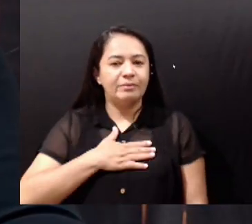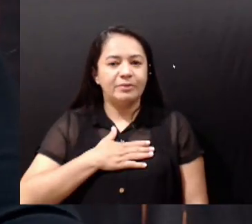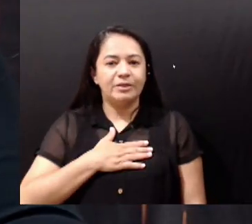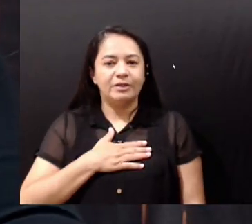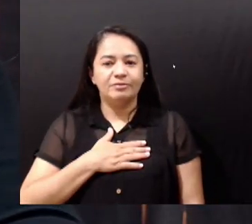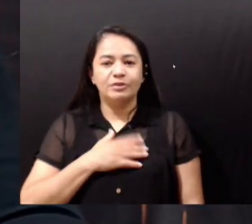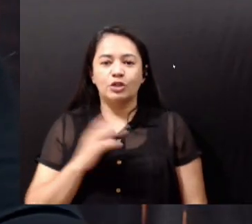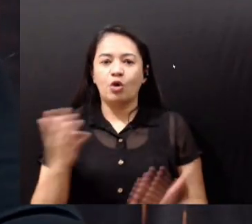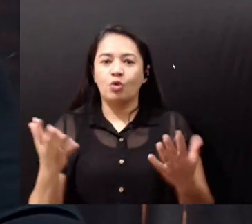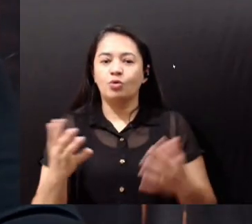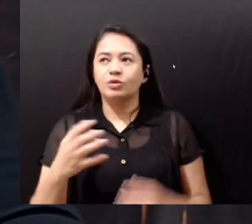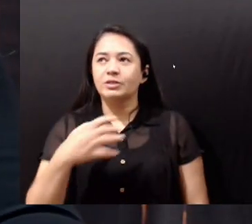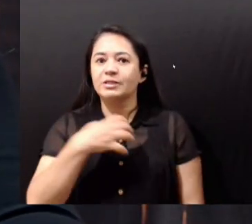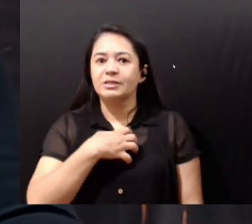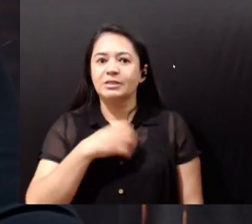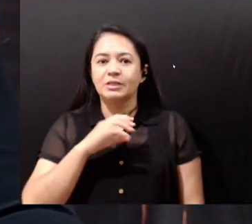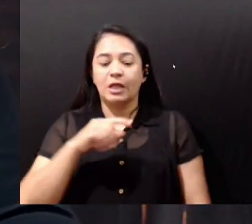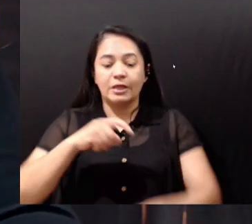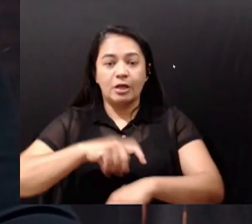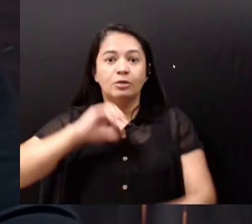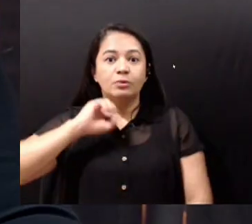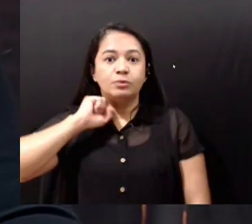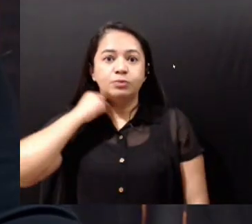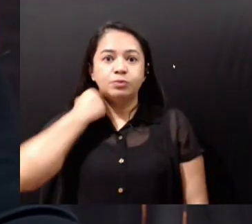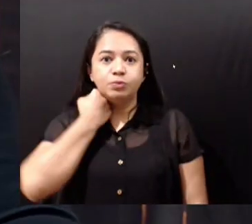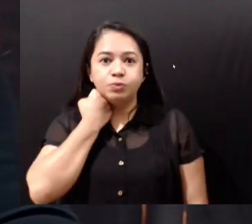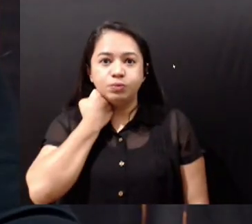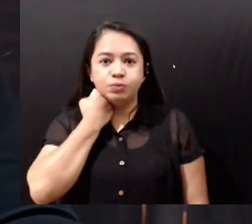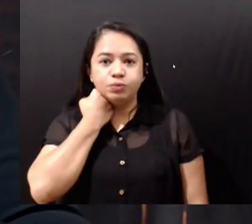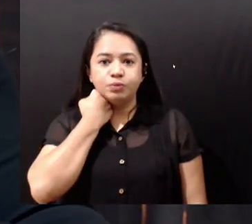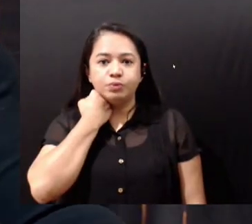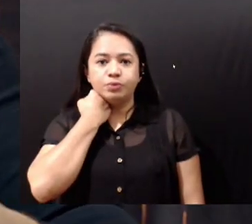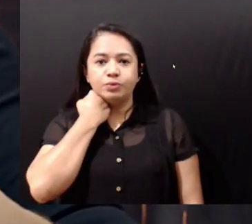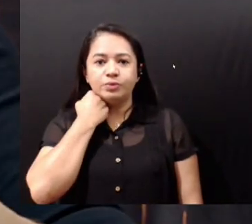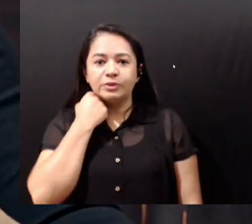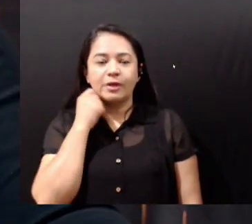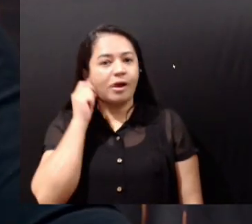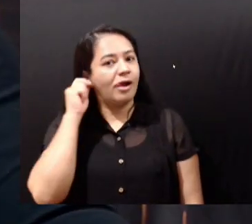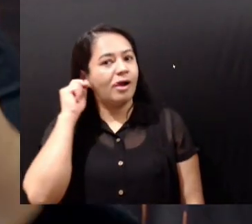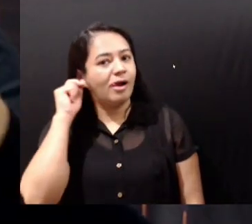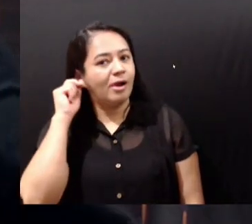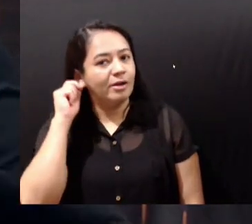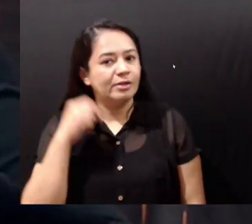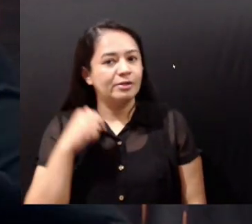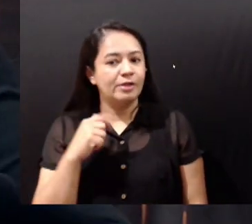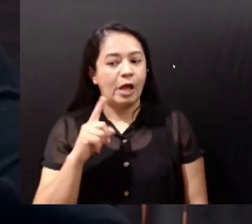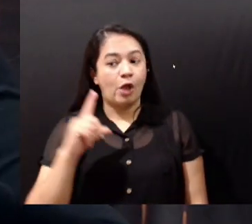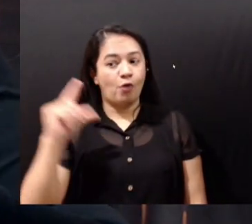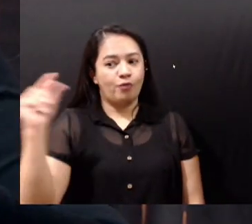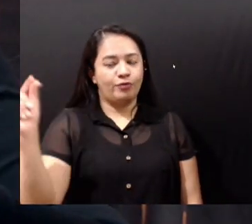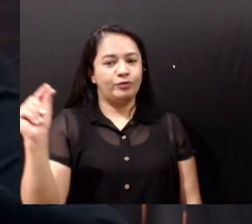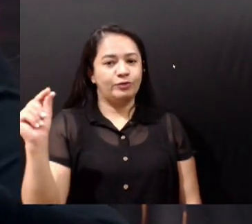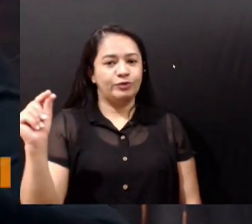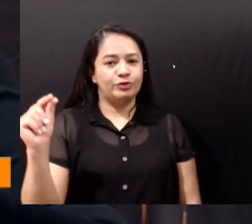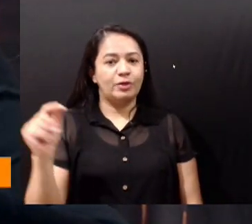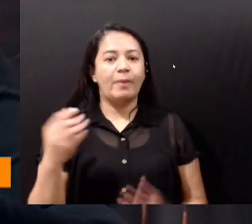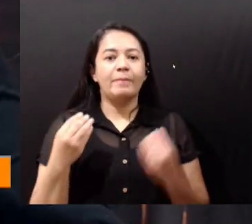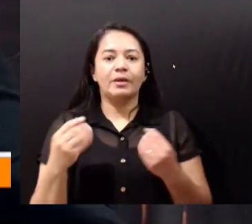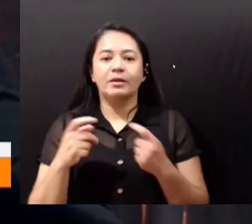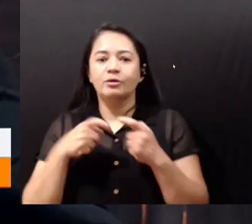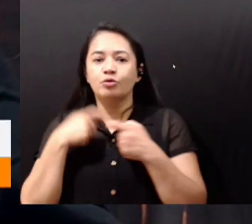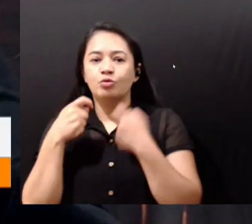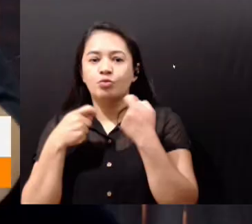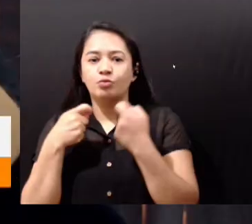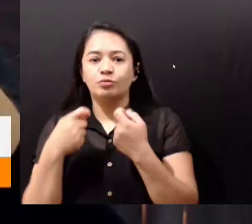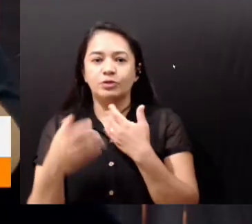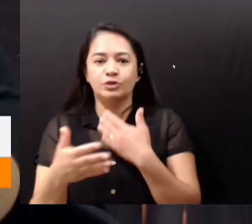o estresse me traz uma puxadinha para ali, eu fujo para trazer essa nutrição de alguma forma. Então